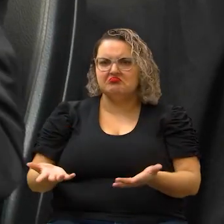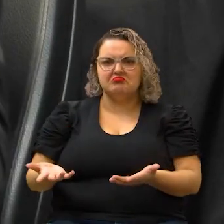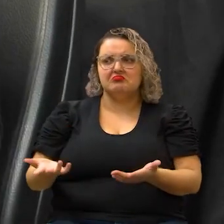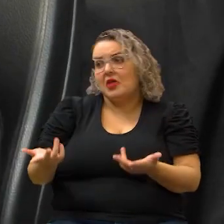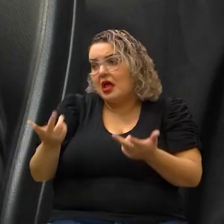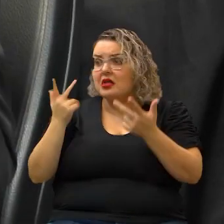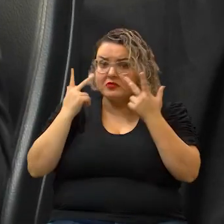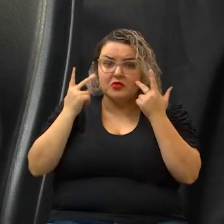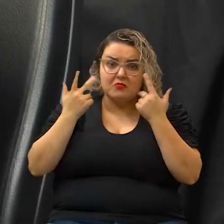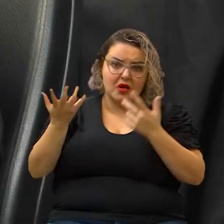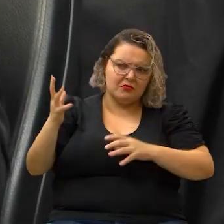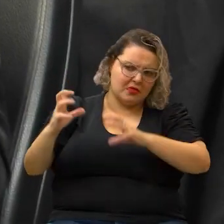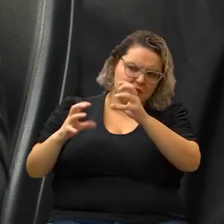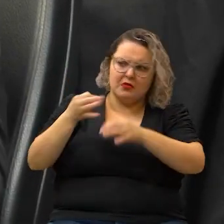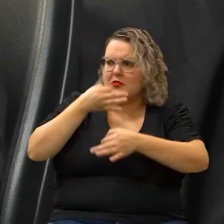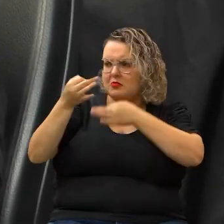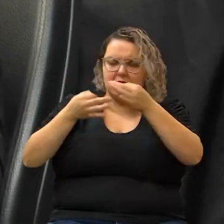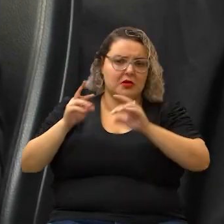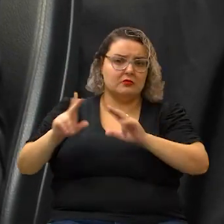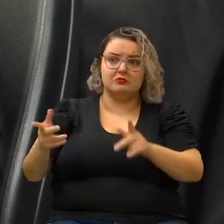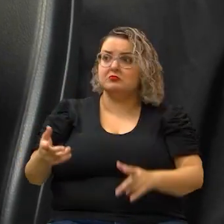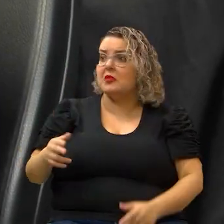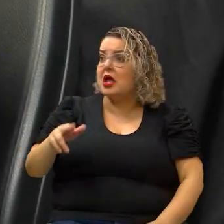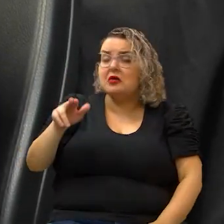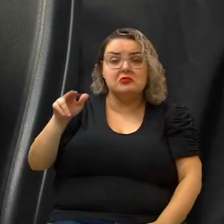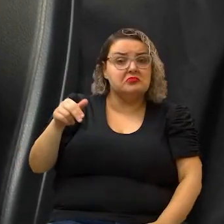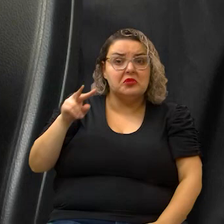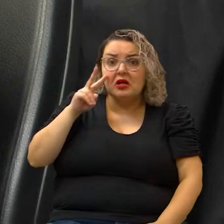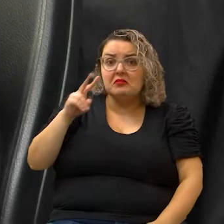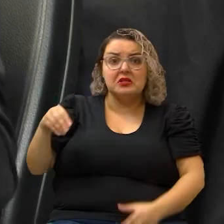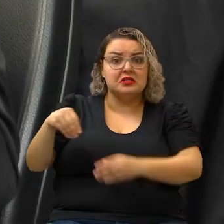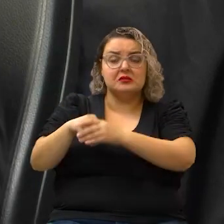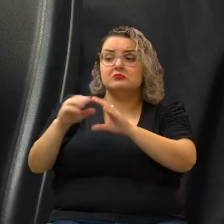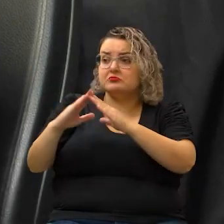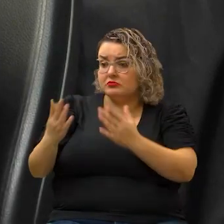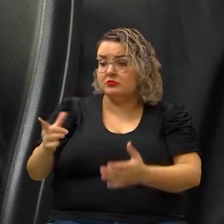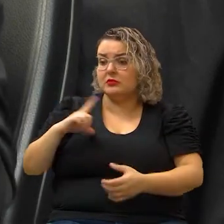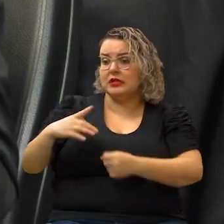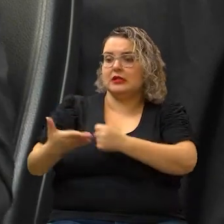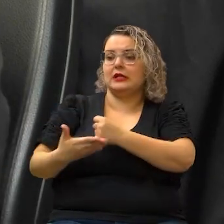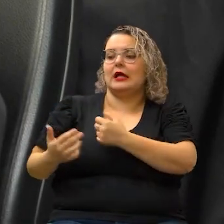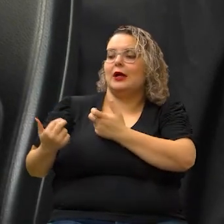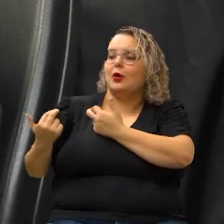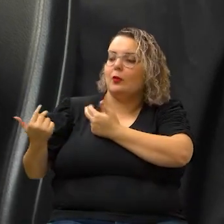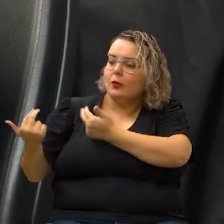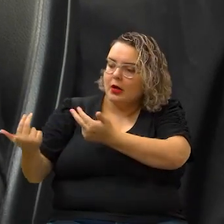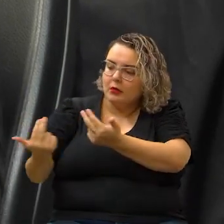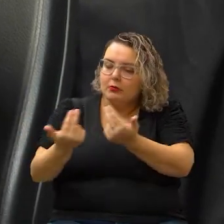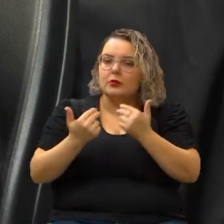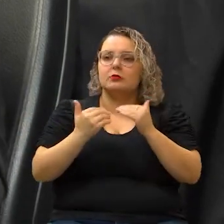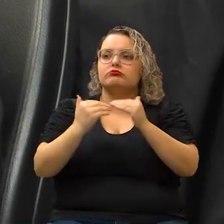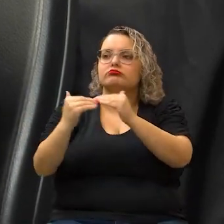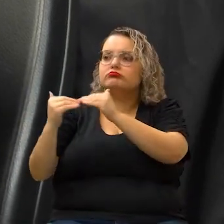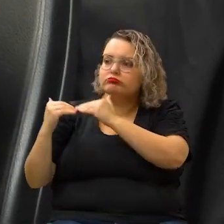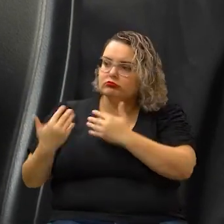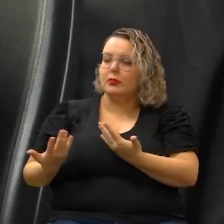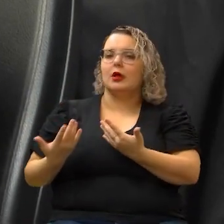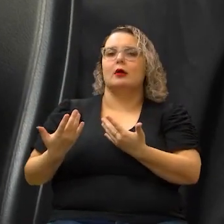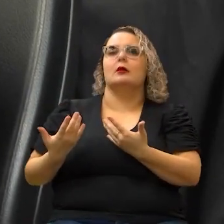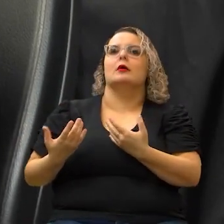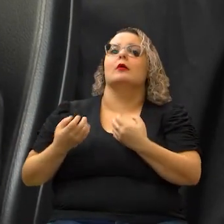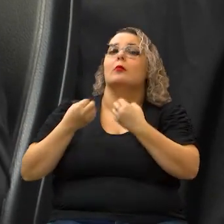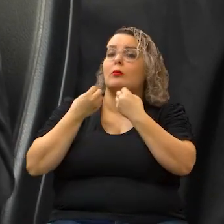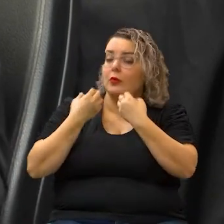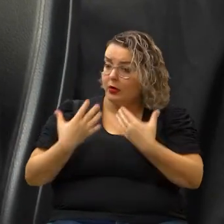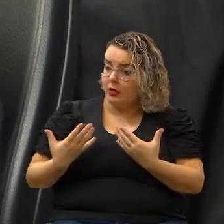coisa até normal, as pessoas têm opiniões divergentes. Eu nunca vi isso em casa. Só para ter uma base, a harmonia que havia, assim, uma comunhão muito